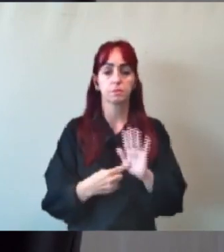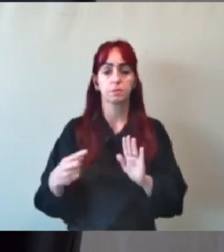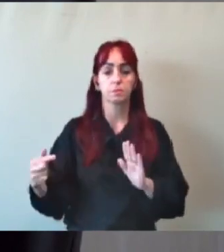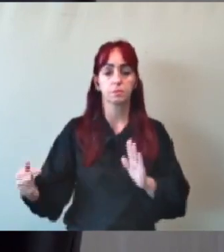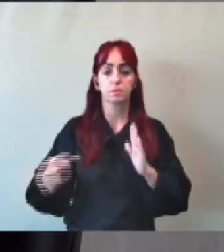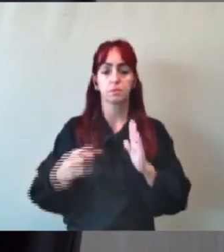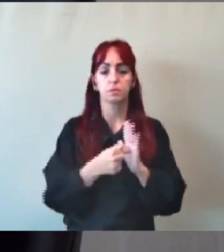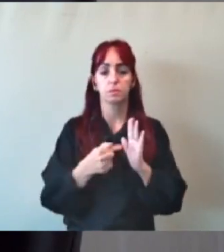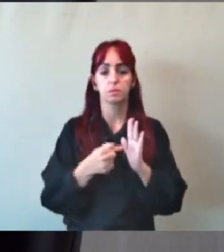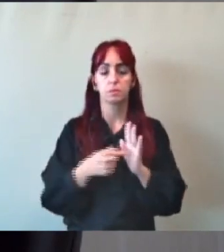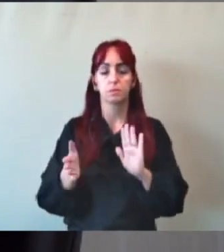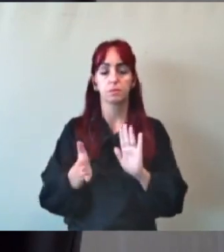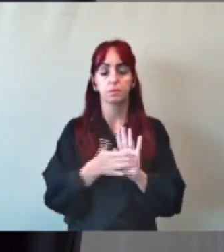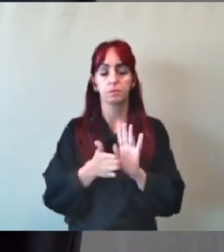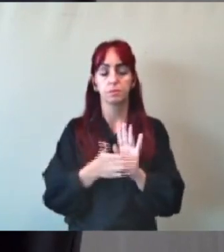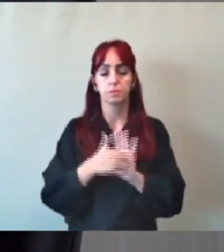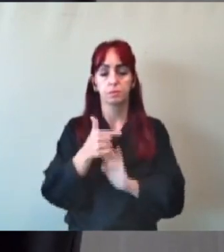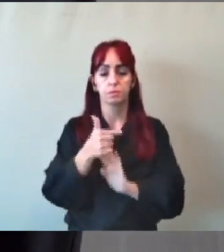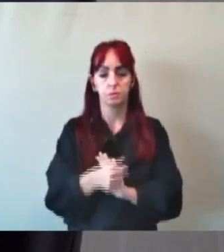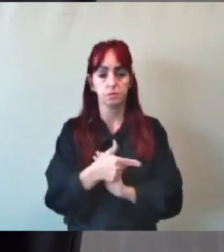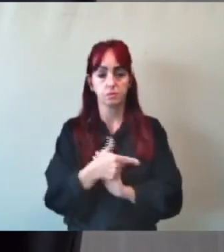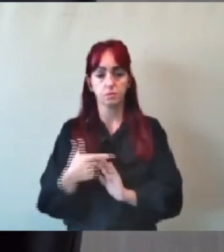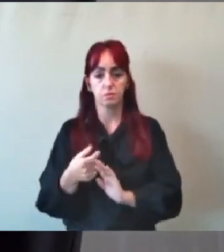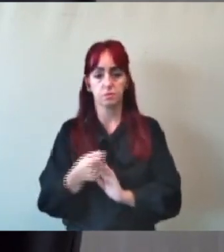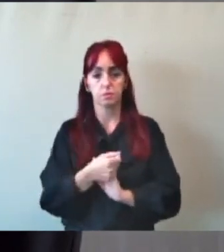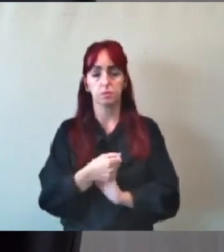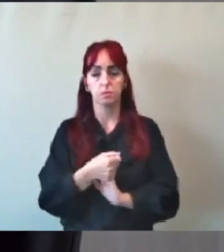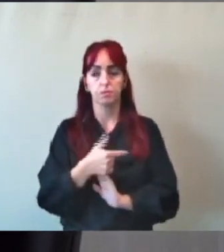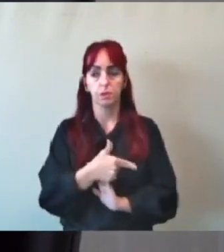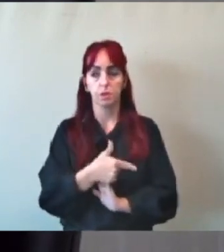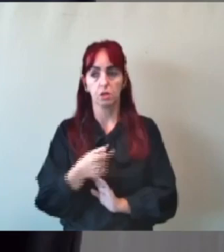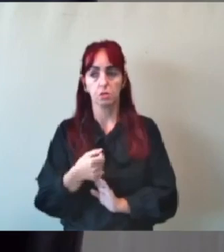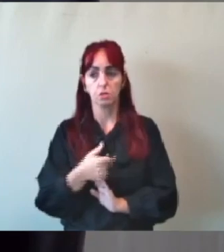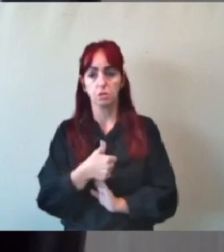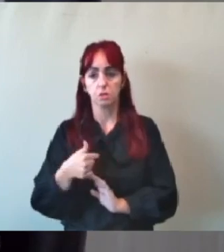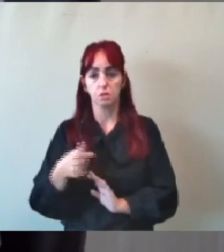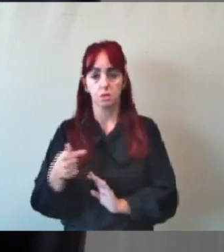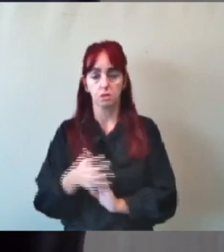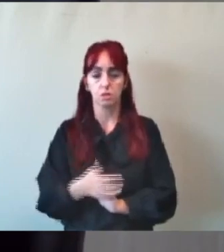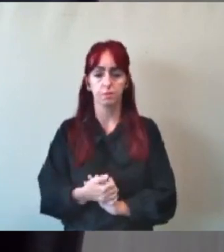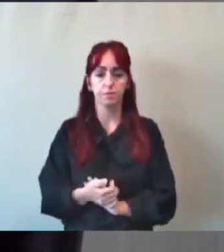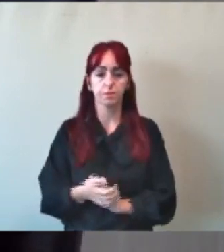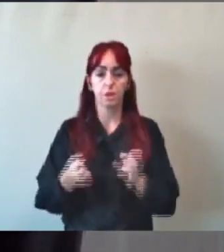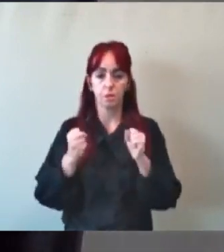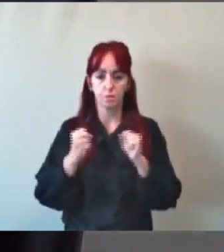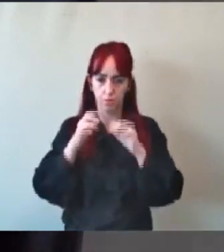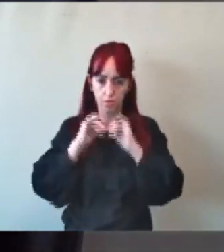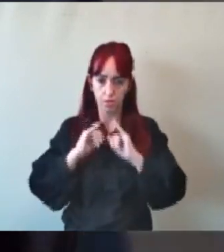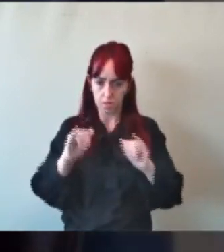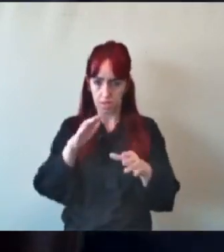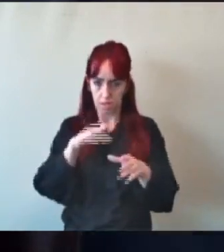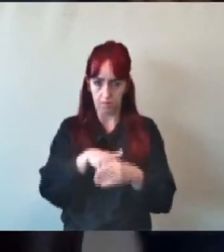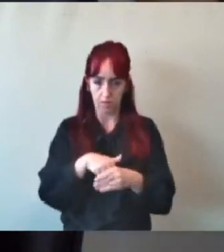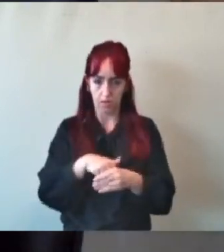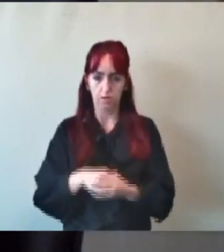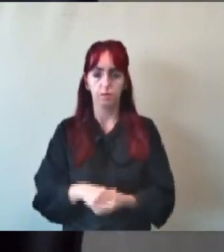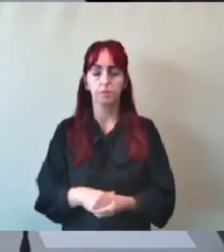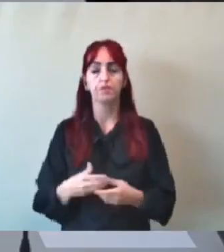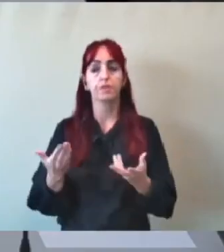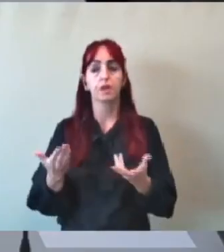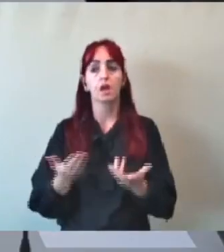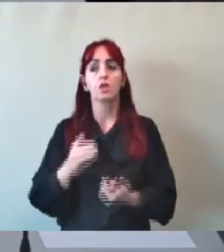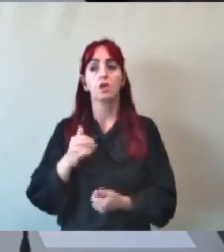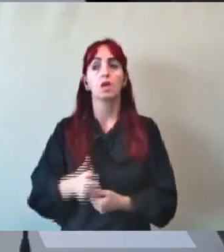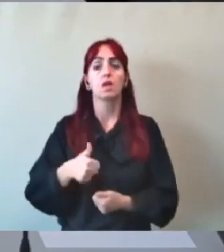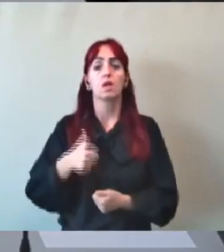proposição 7/2017. Para declarar voto, presidente. Vai lá. Então, quero primeiro só parabenizar